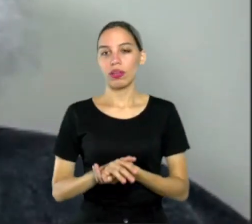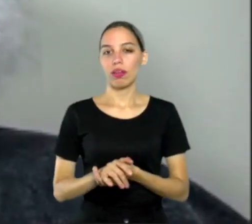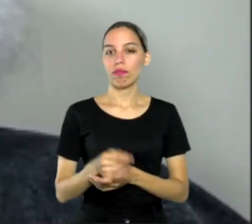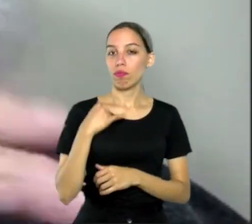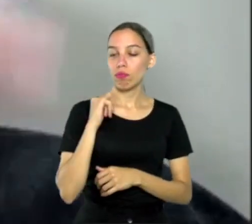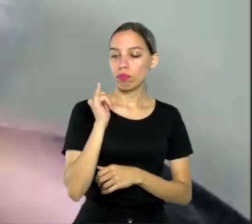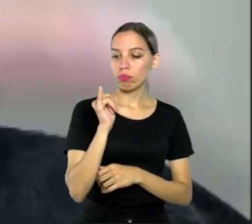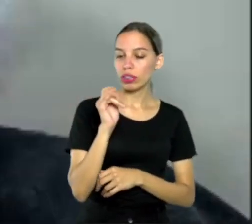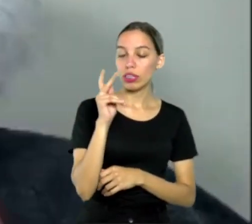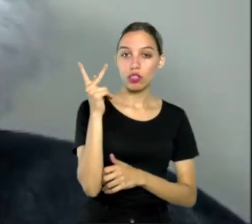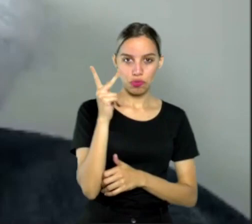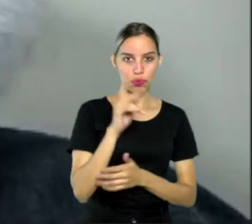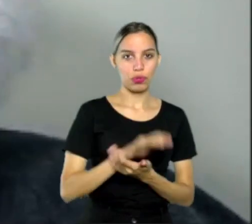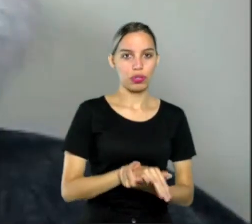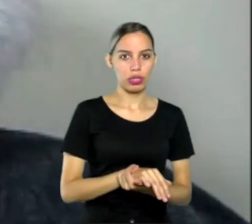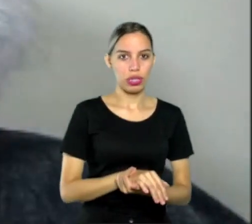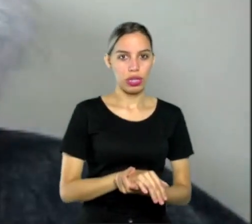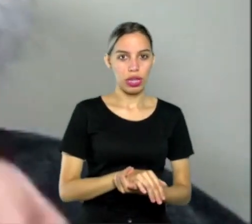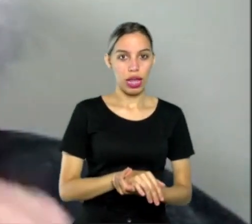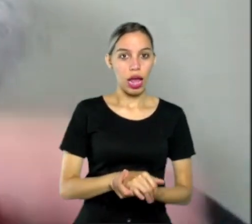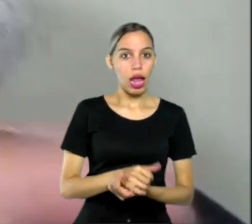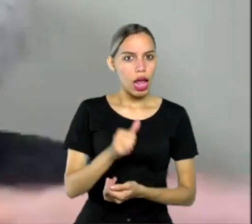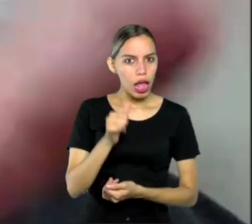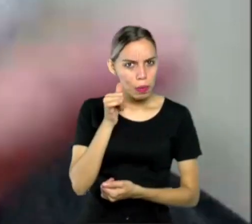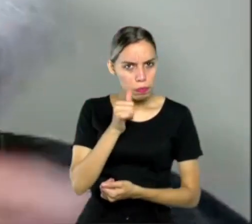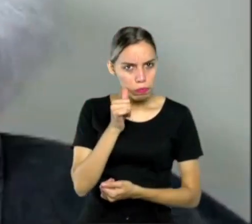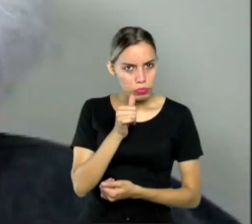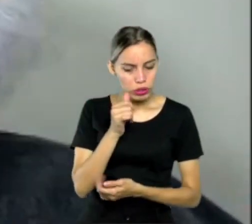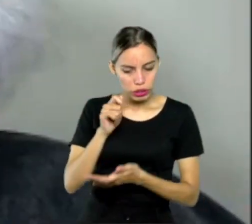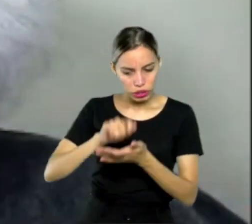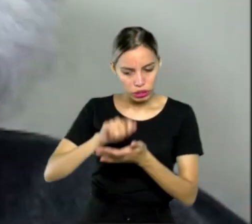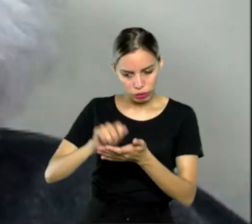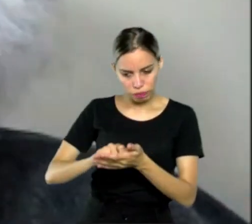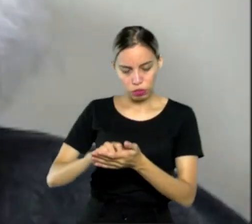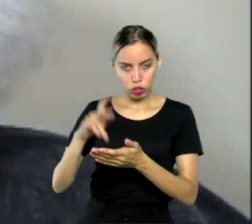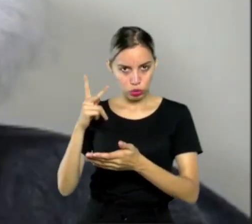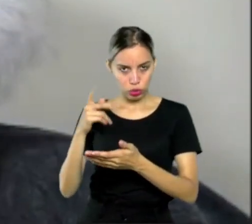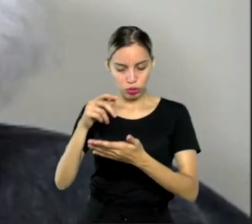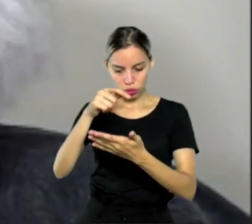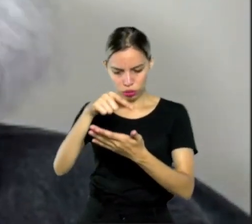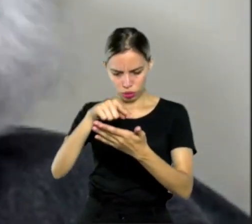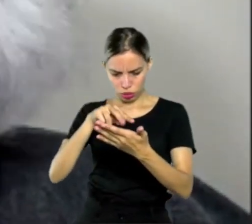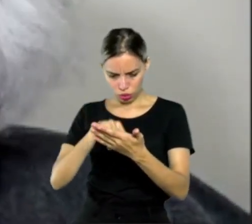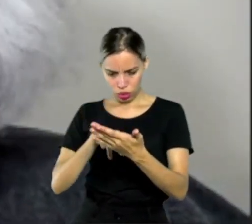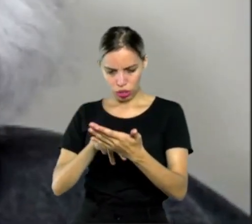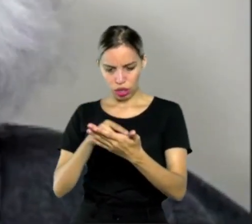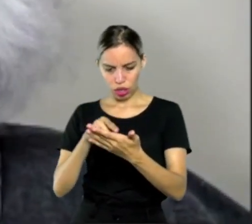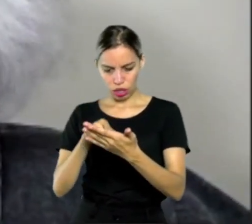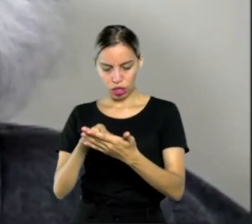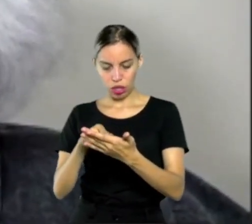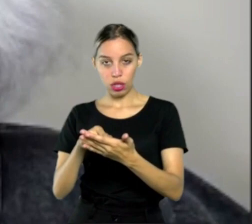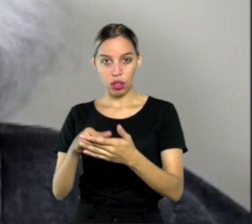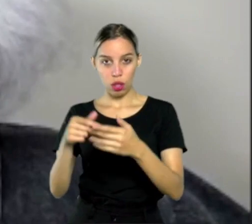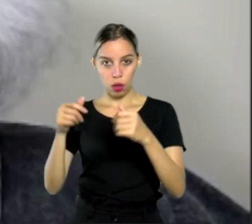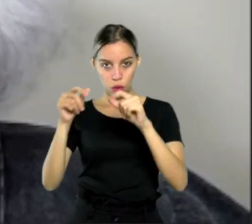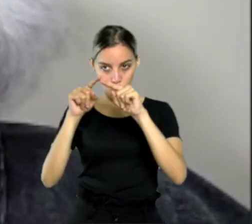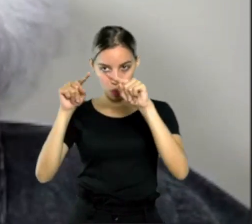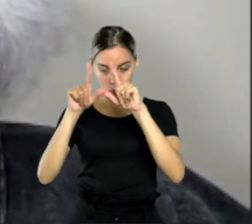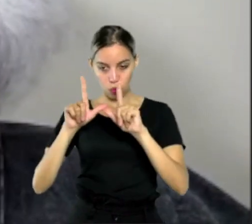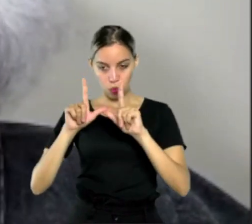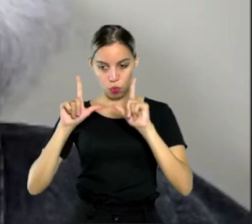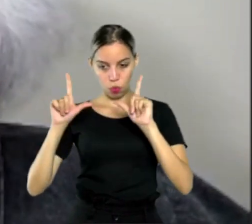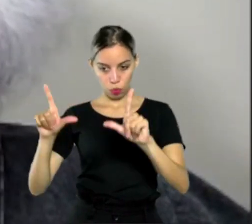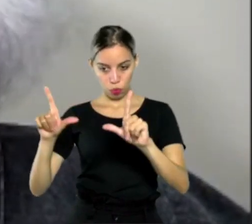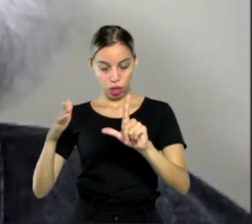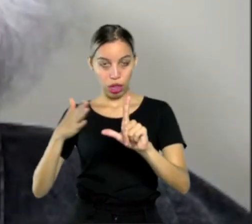história. Essa moça leu a história e escreveu lá embaixo, olha, o quadro é meu, eu ando com esse texto escrevendo